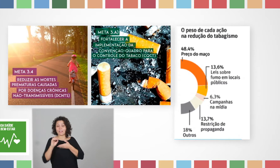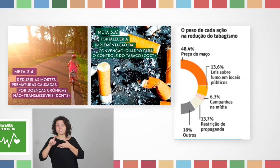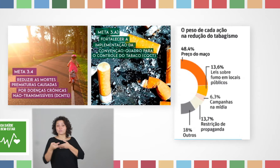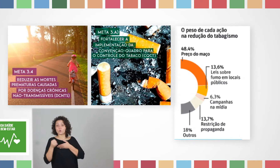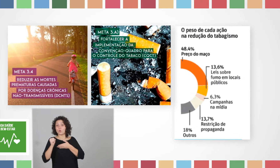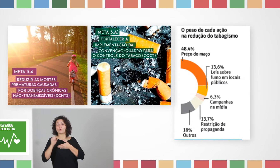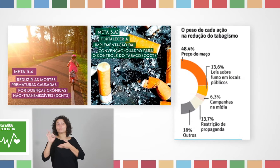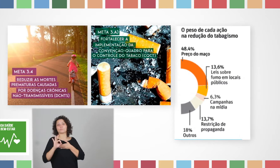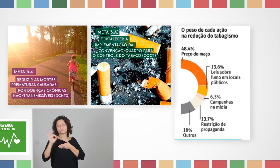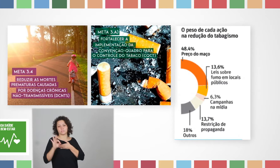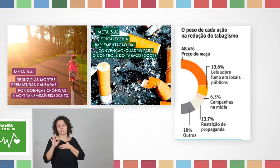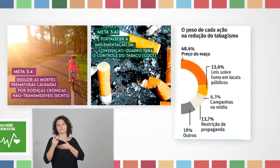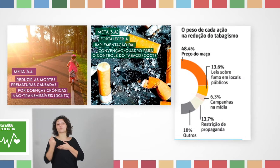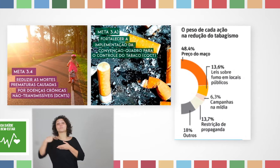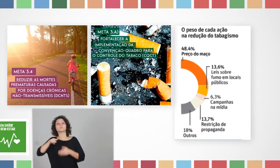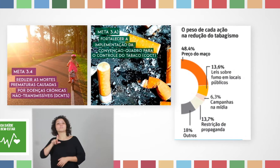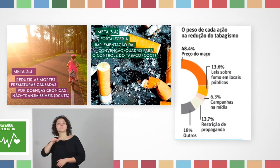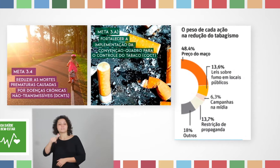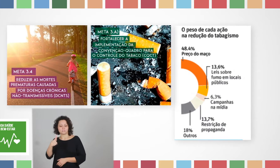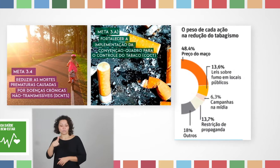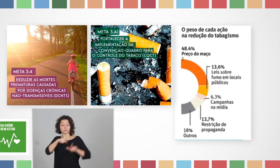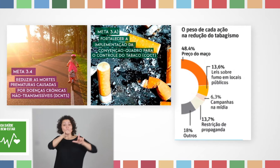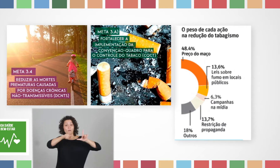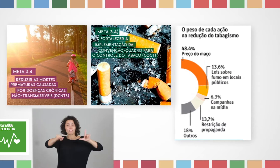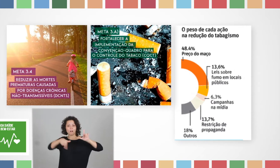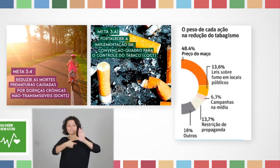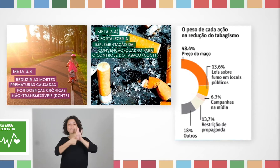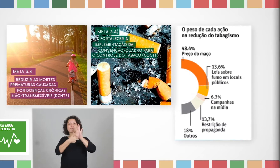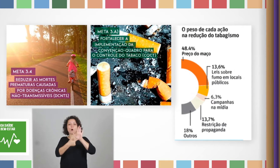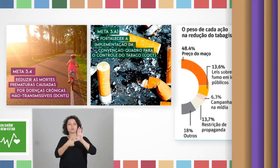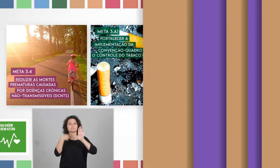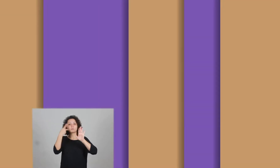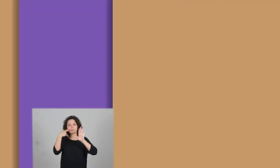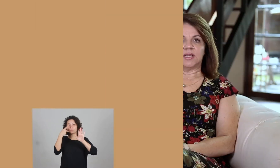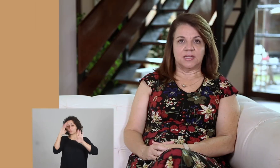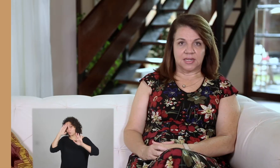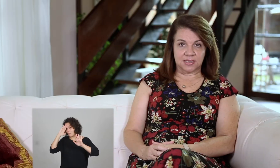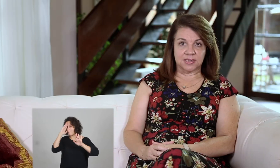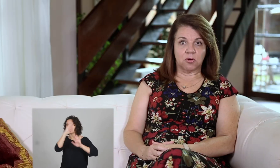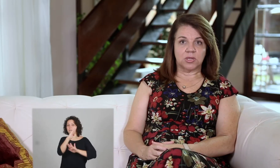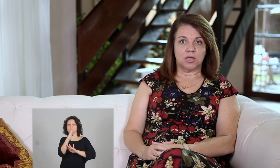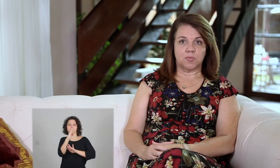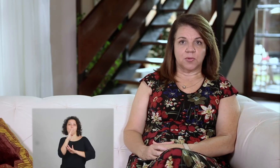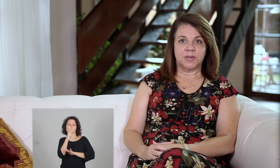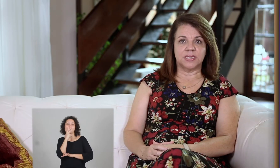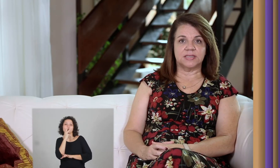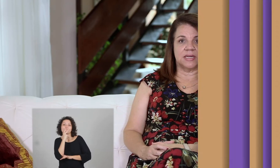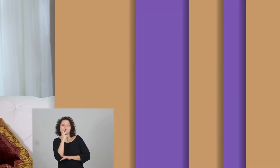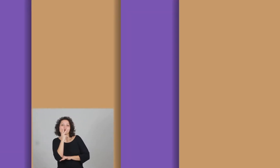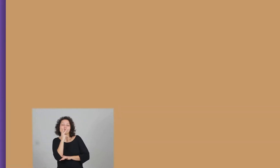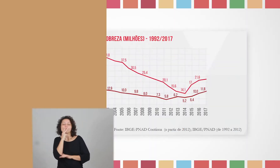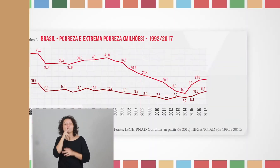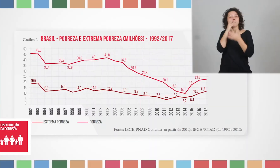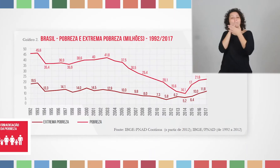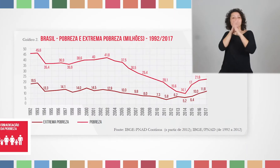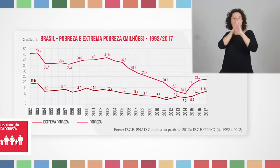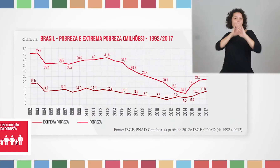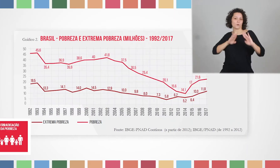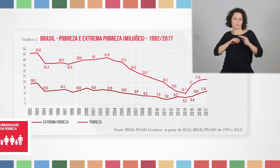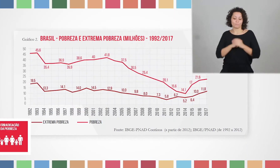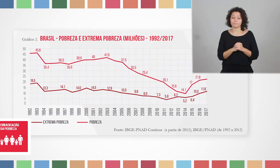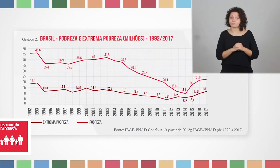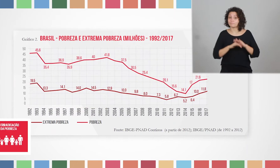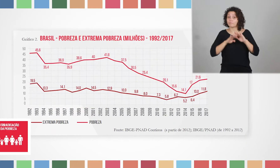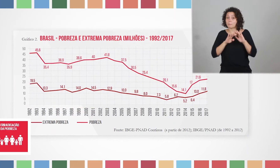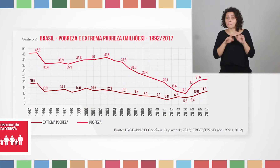O gráfico mostra o impacto das principais políticas adotadas nessa área. Na desigualdade e pobreza, após tendência